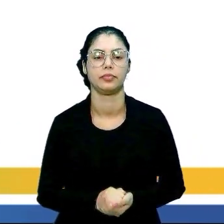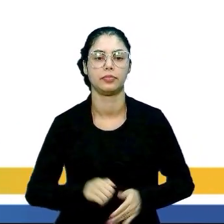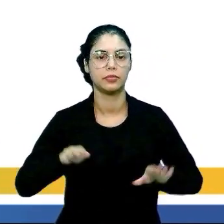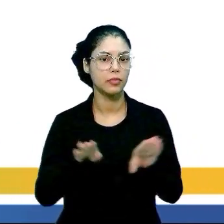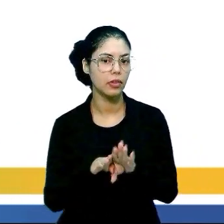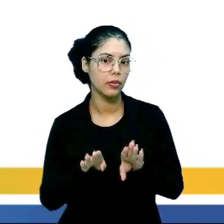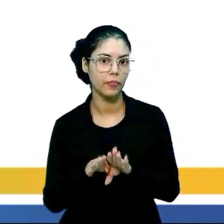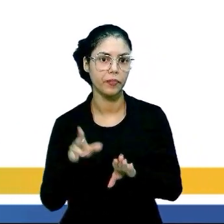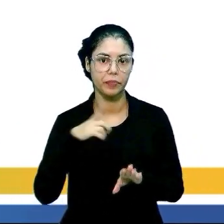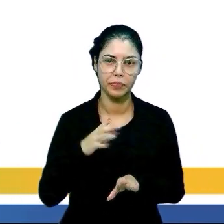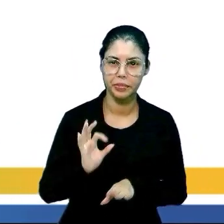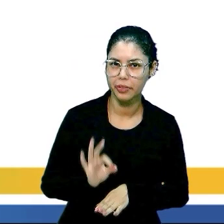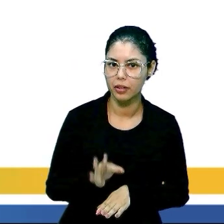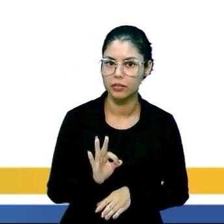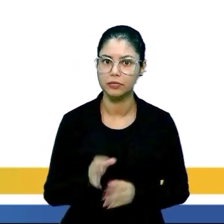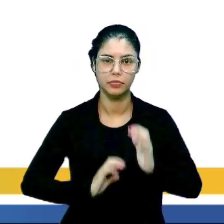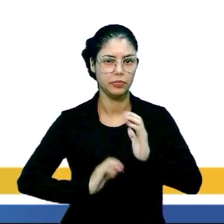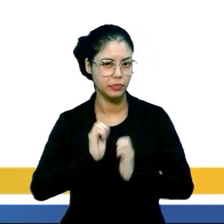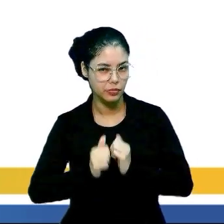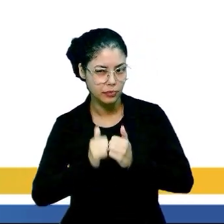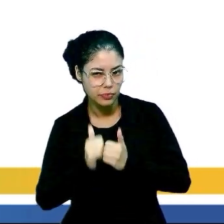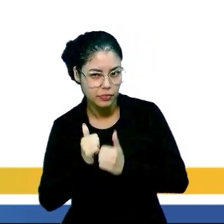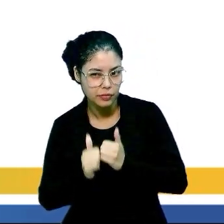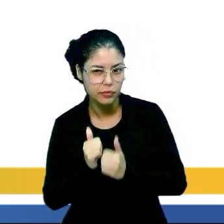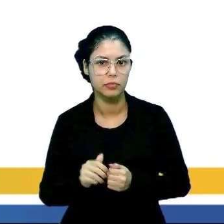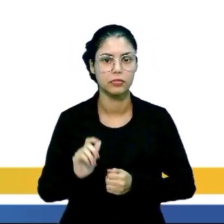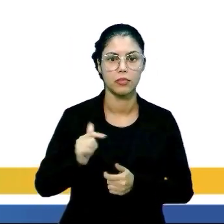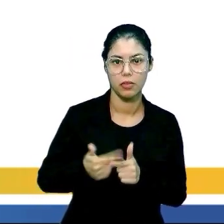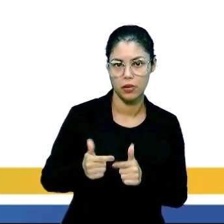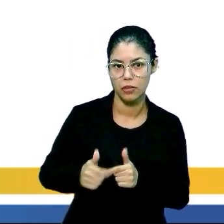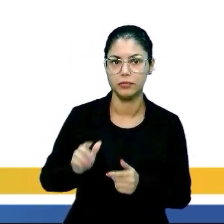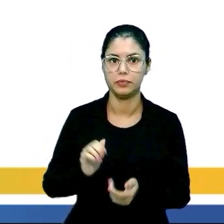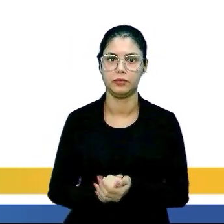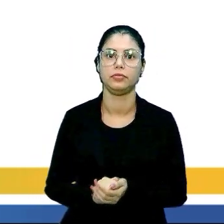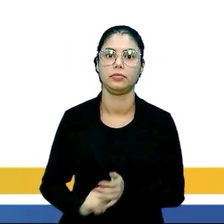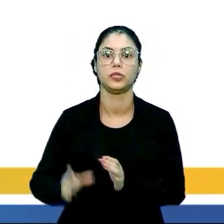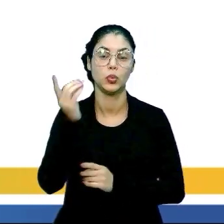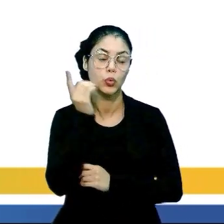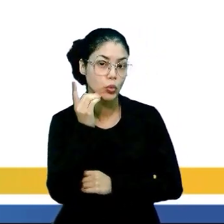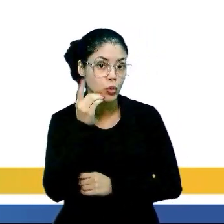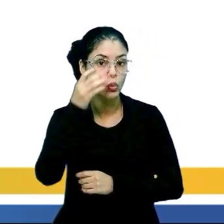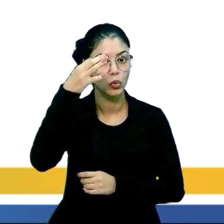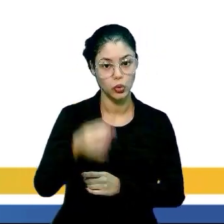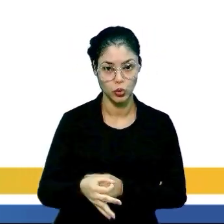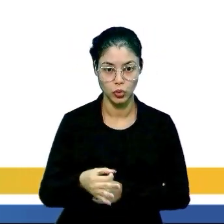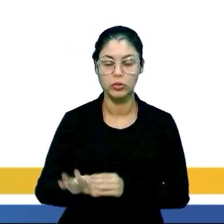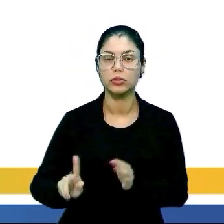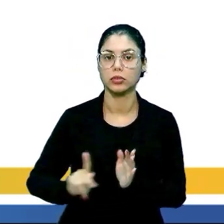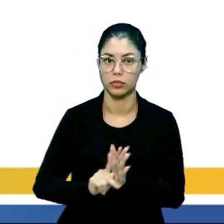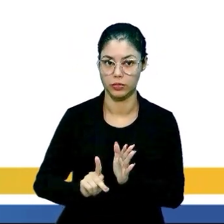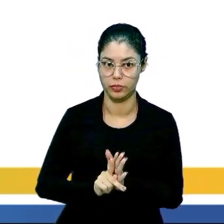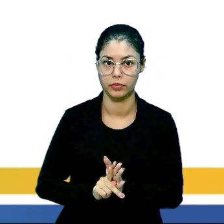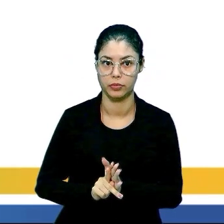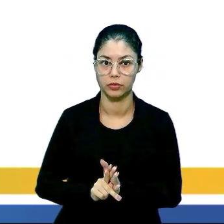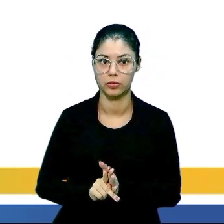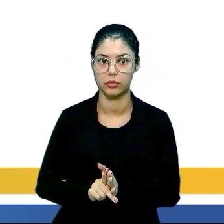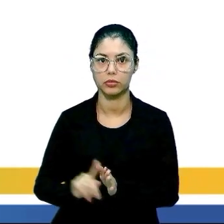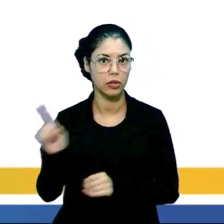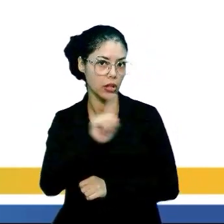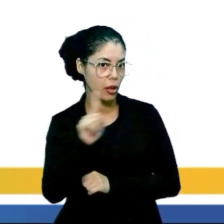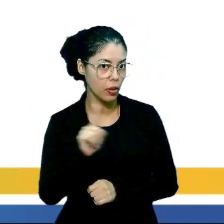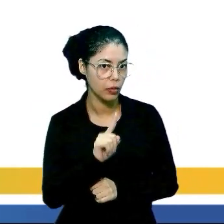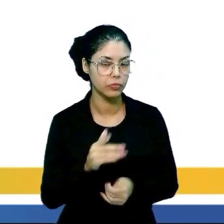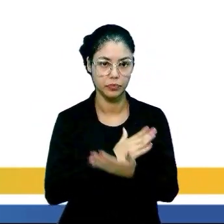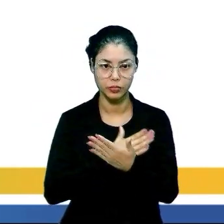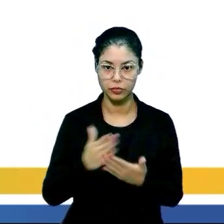gente tem um certo atrito em relação às datas em que se efetiva, não